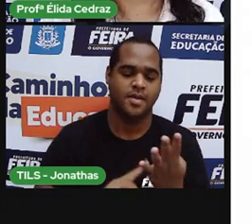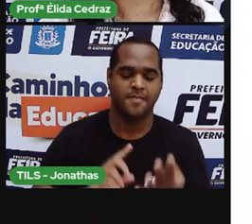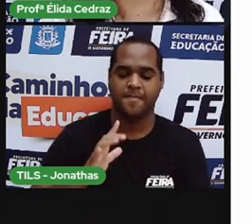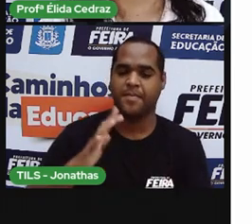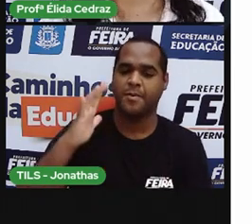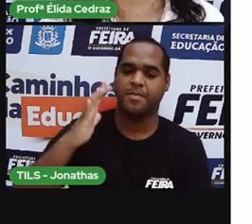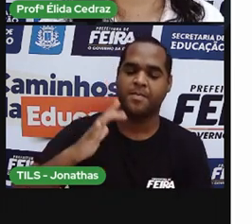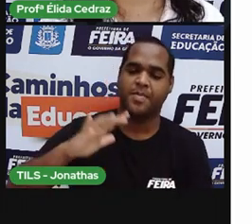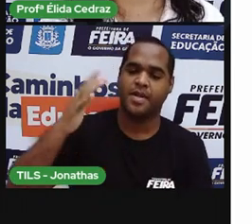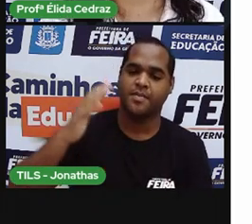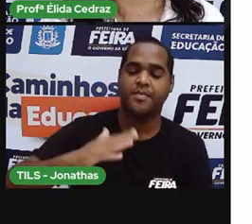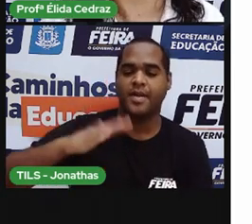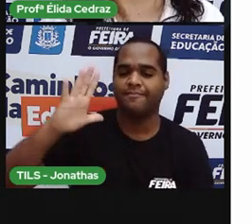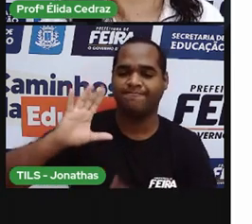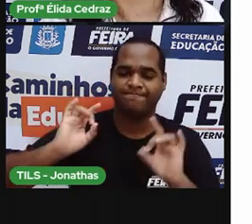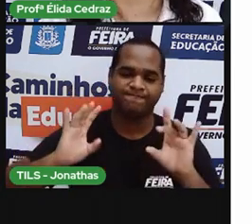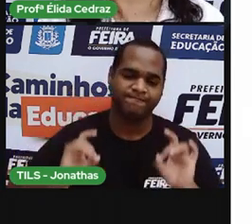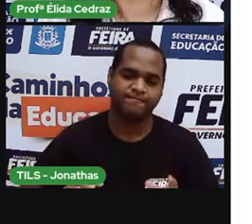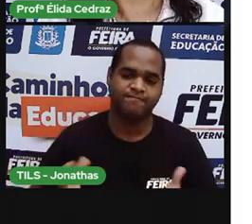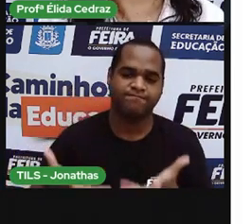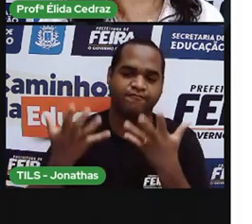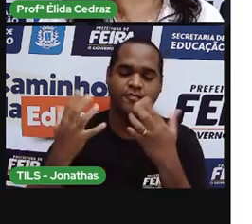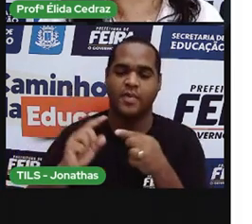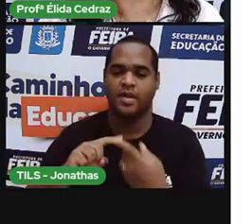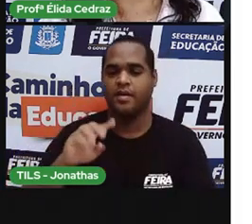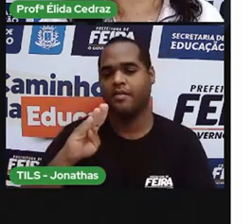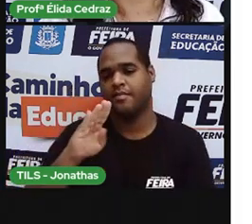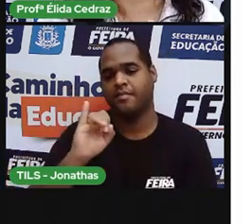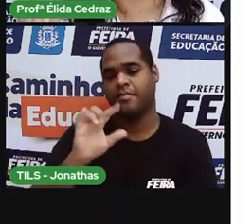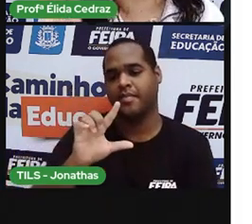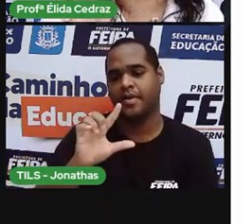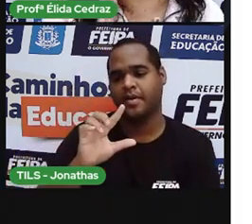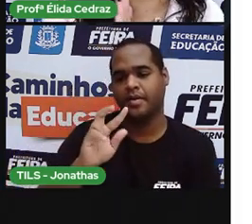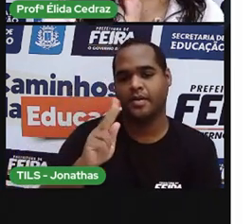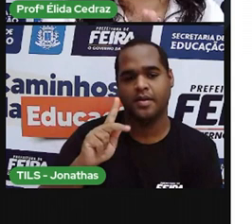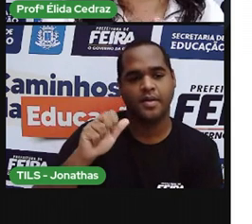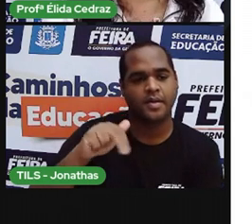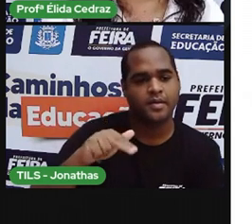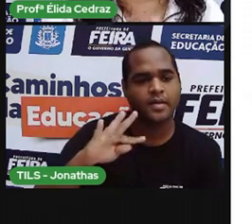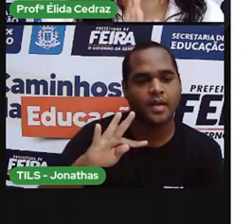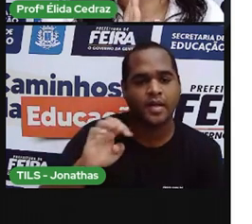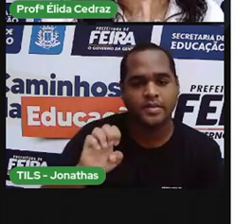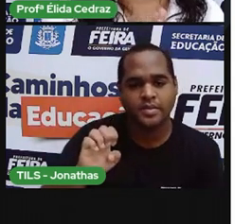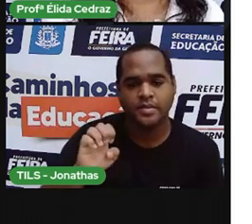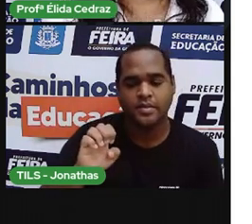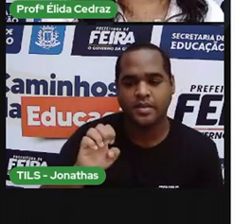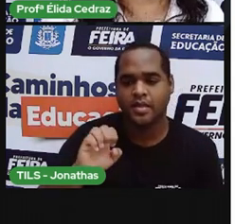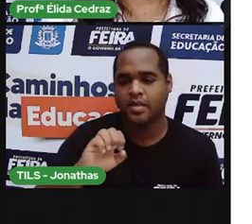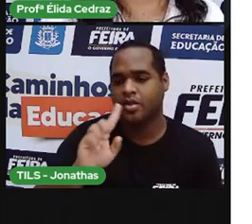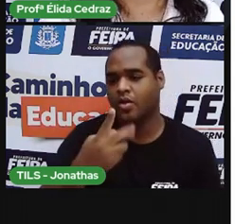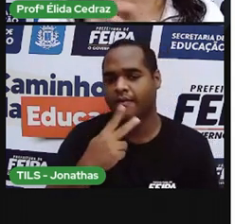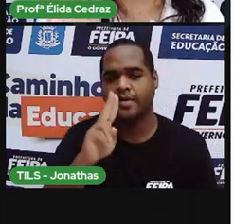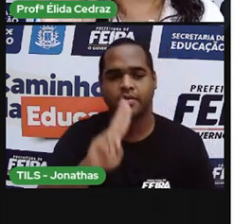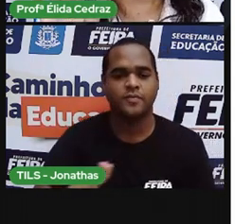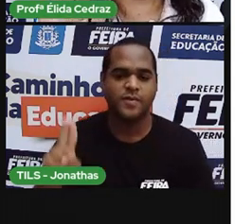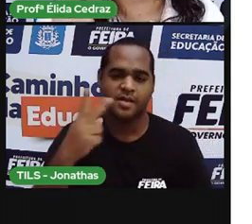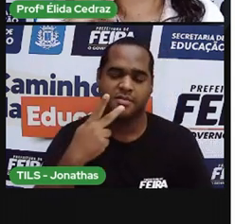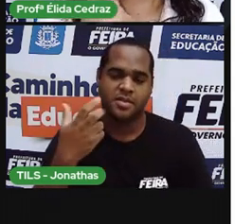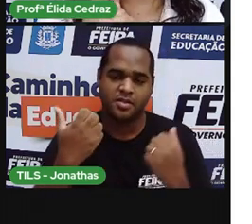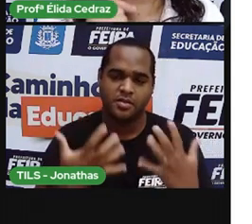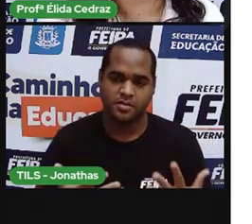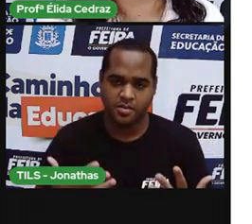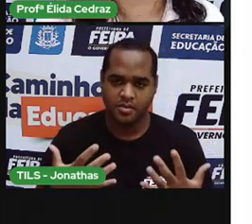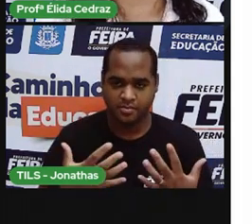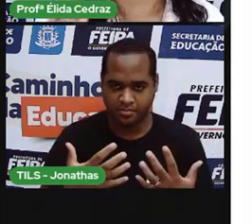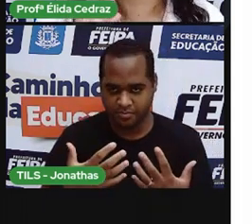Brilhante. Fala o nome brilhante. Isso, ó. Brilhante. Agora vamos usar a separação com os